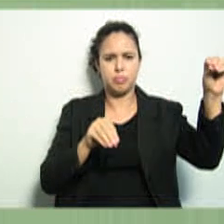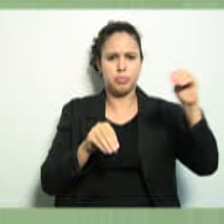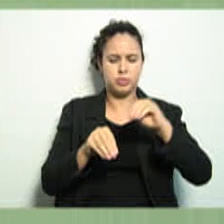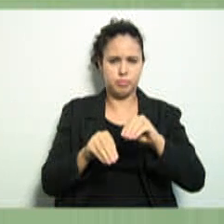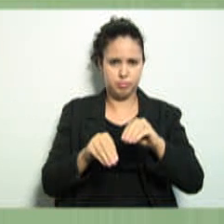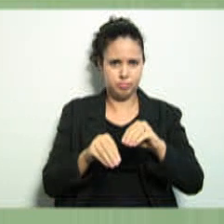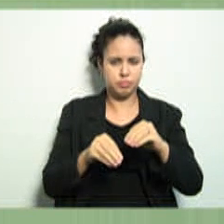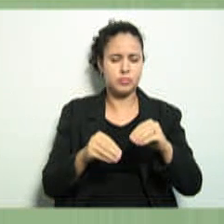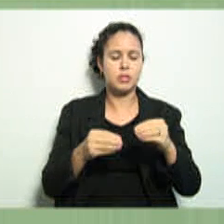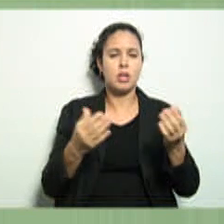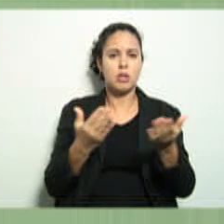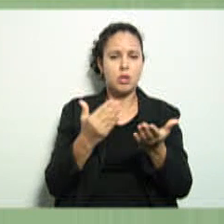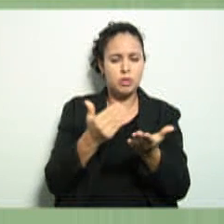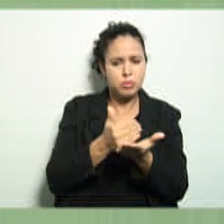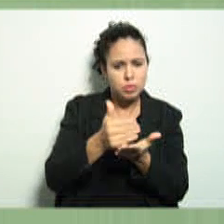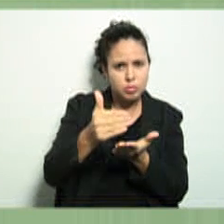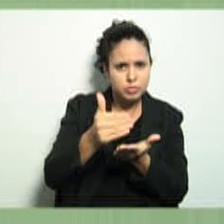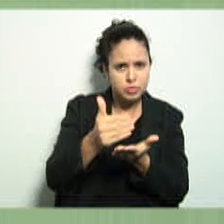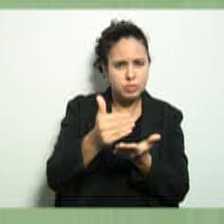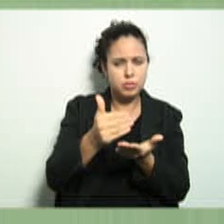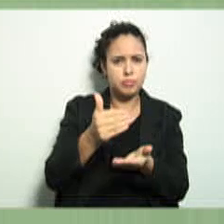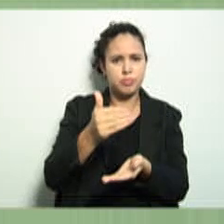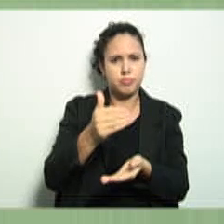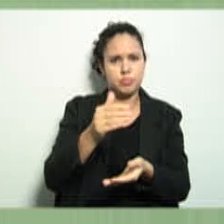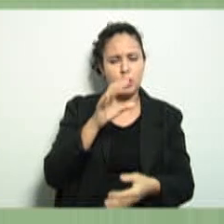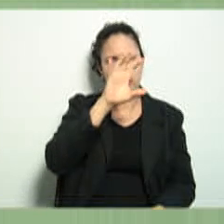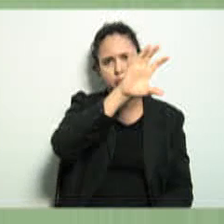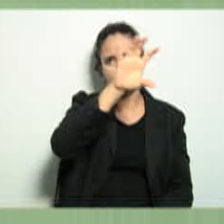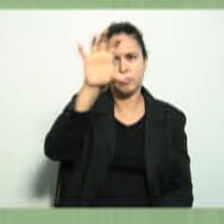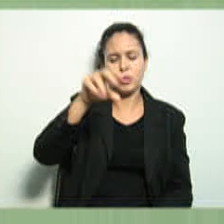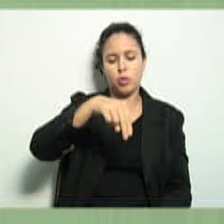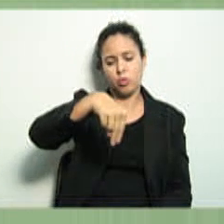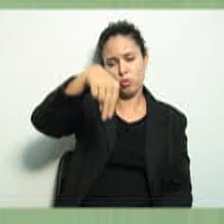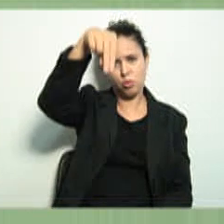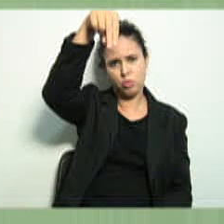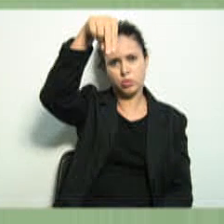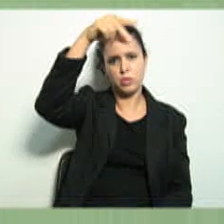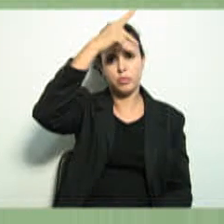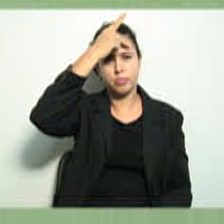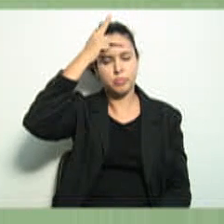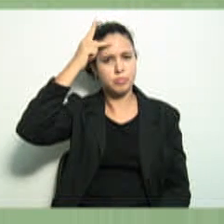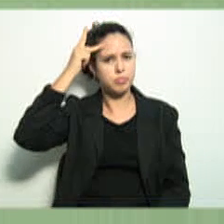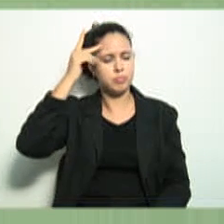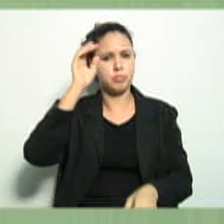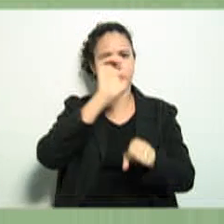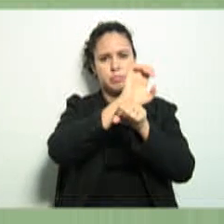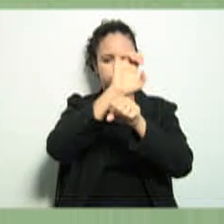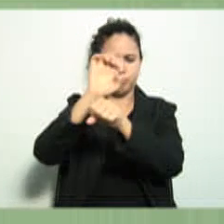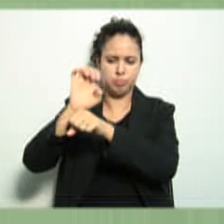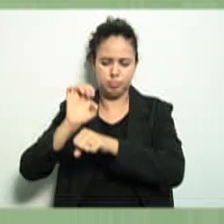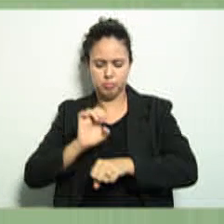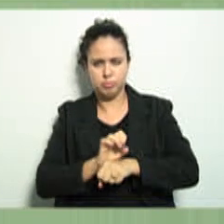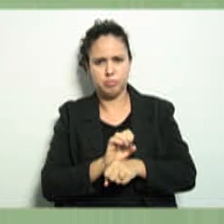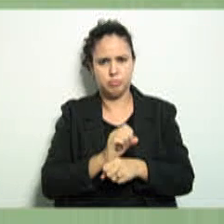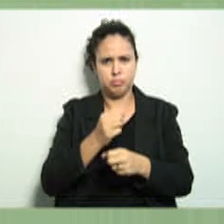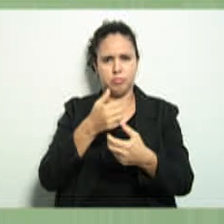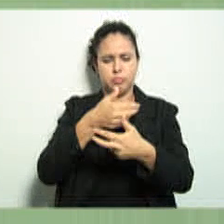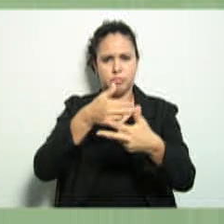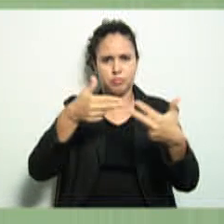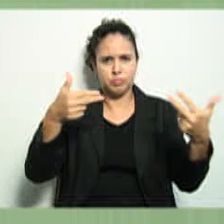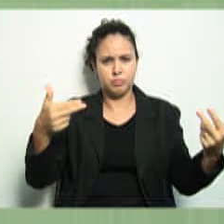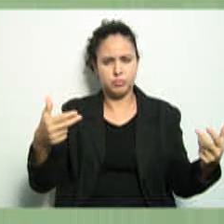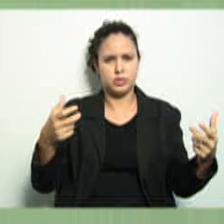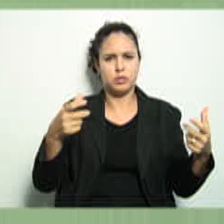maior à nossa região norte devido à exploração dos ciclos da borracha. A partir do momento que esse espaço, que essa região de exploração